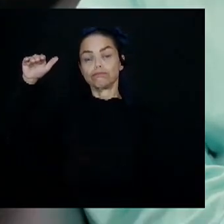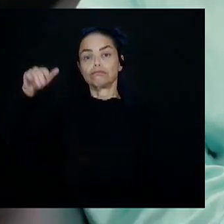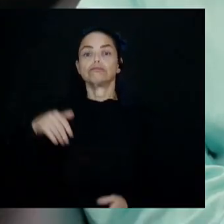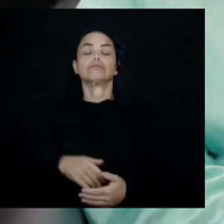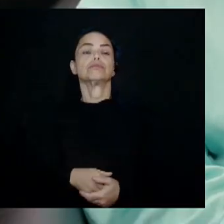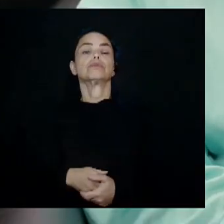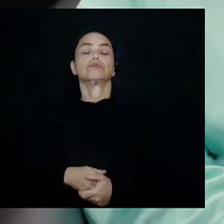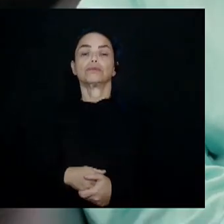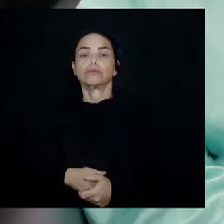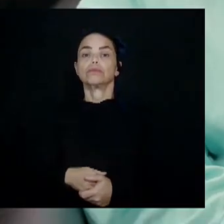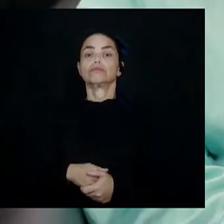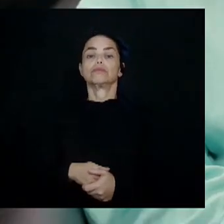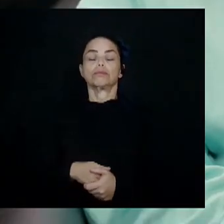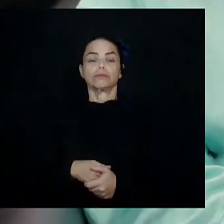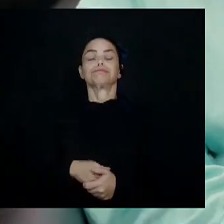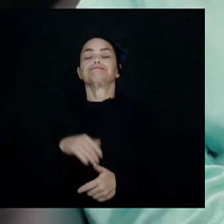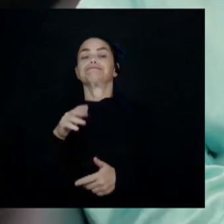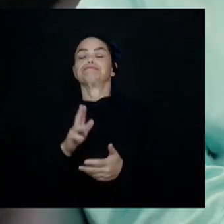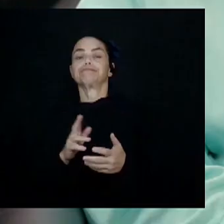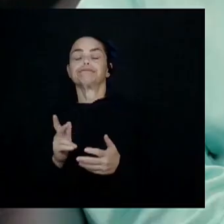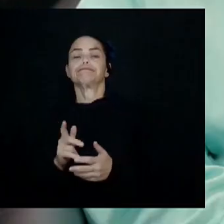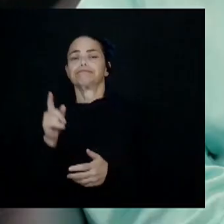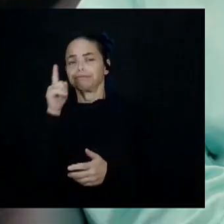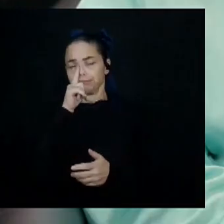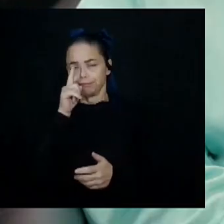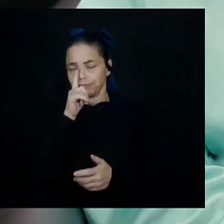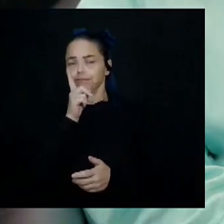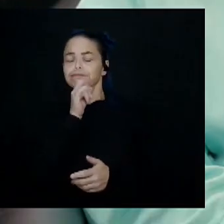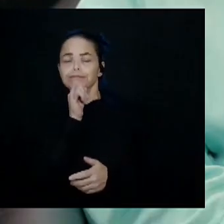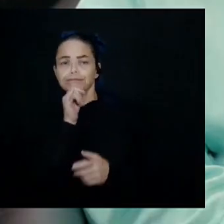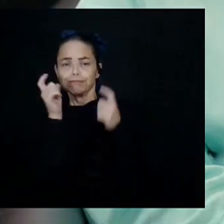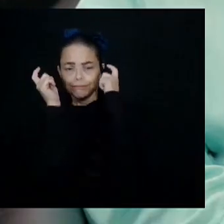né? Então muitas mães, muitos pais ficam preocupados.